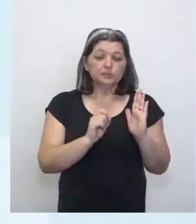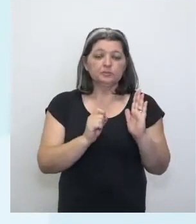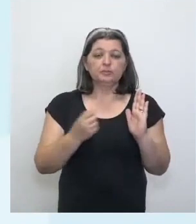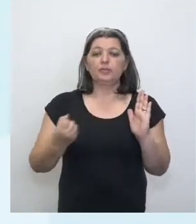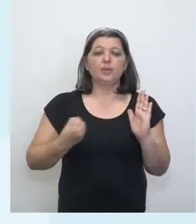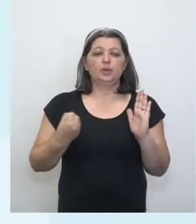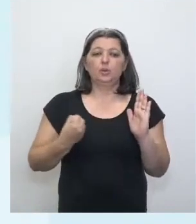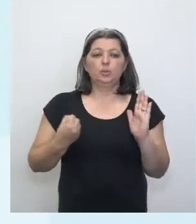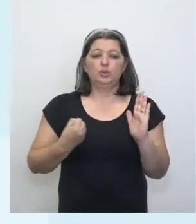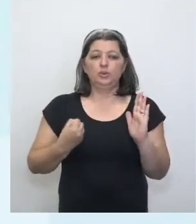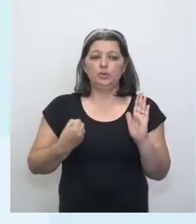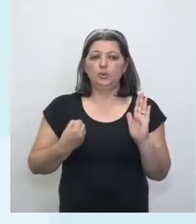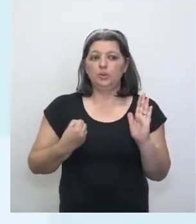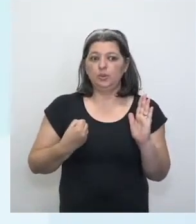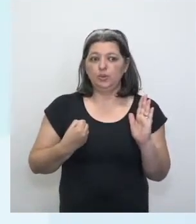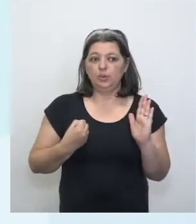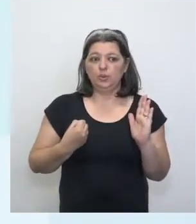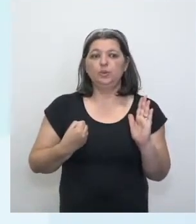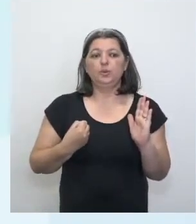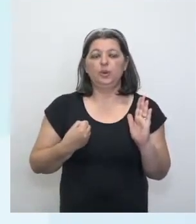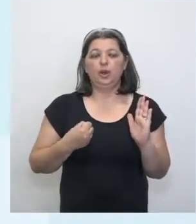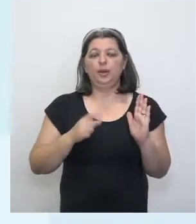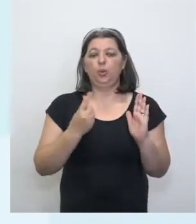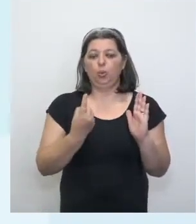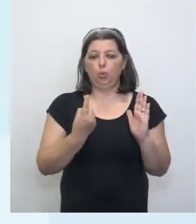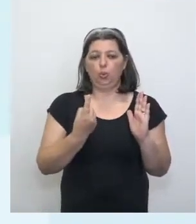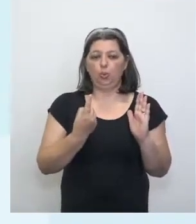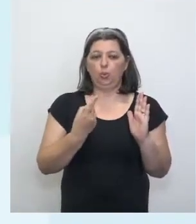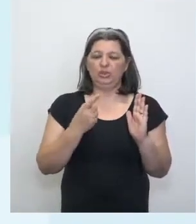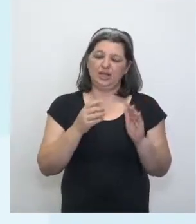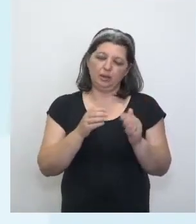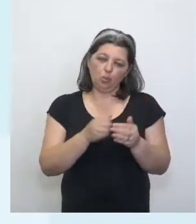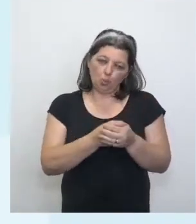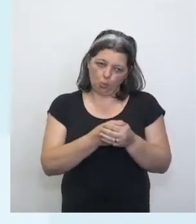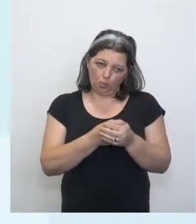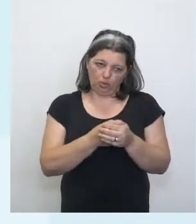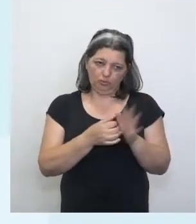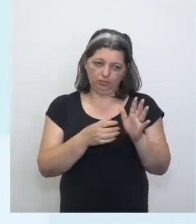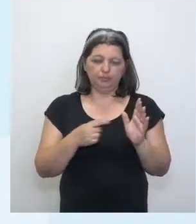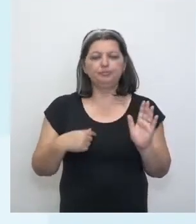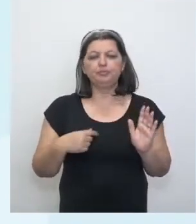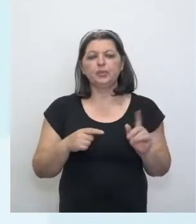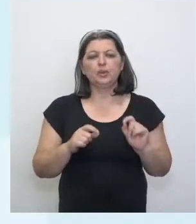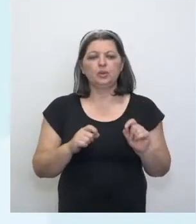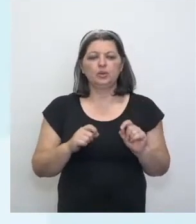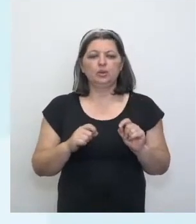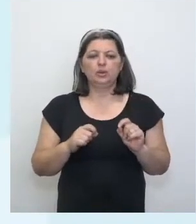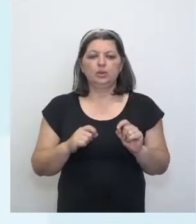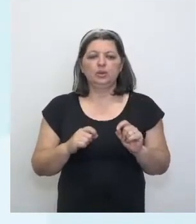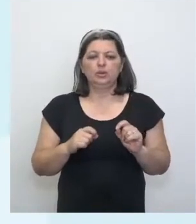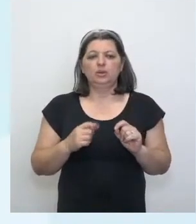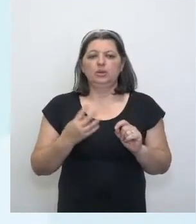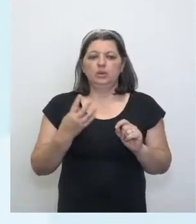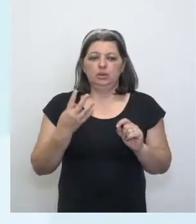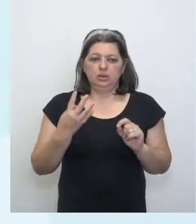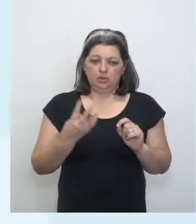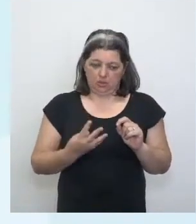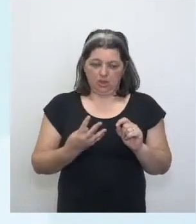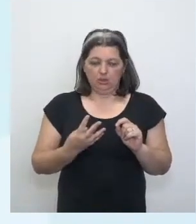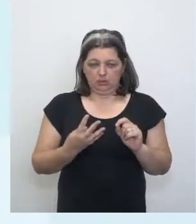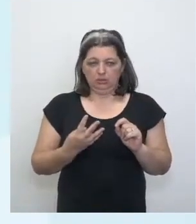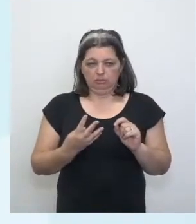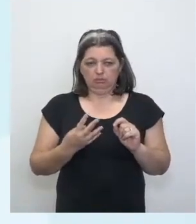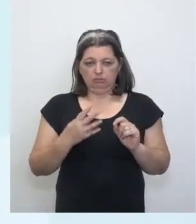frente desse x²? Ah, é o número 1, está invisível lá. Que número está na frente do x, não é 4x? Ah, é o número